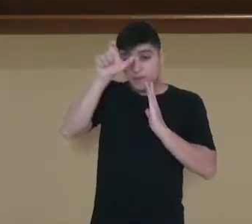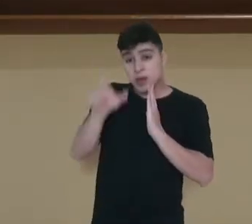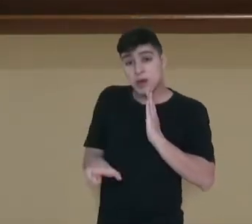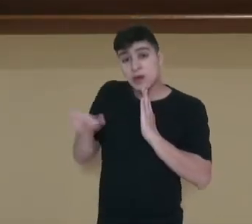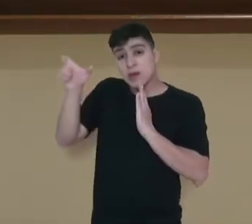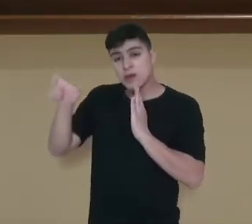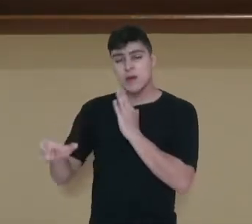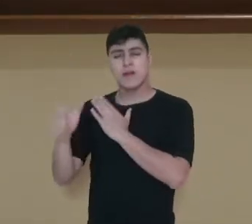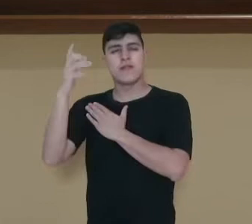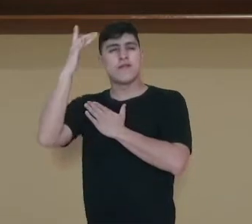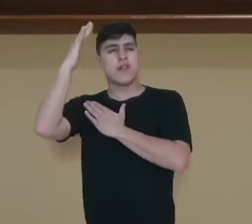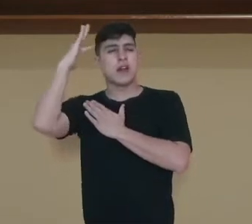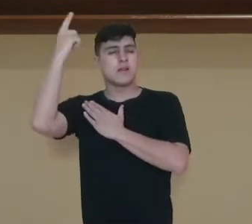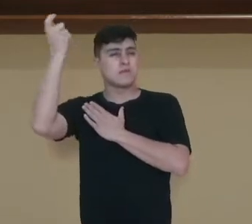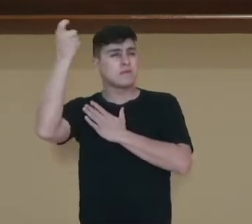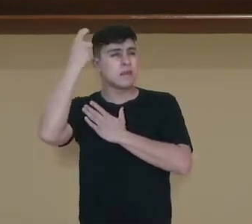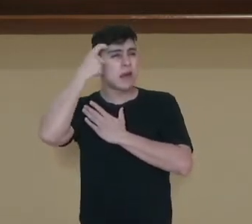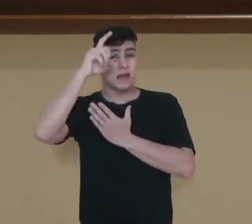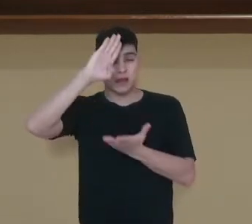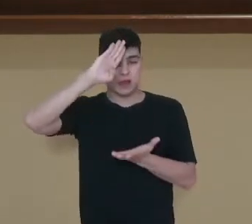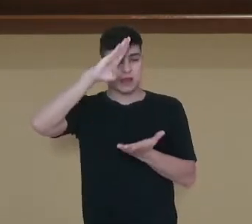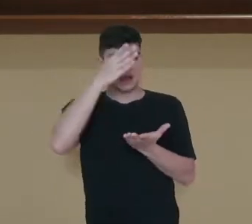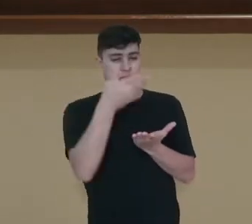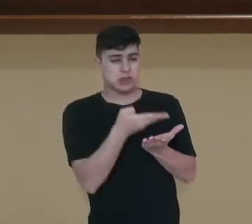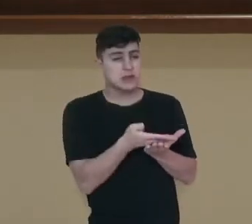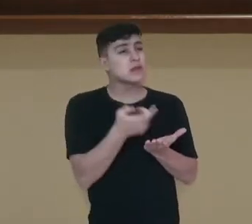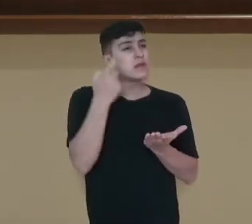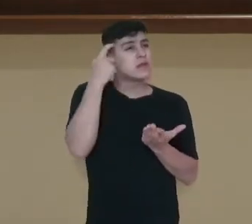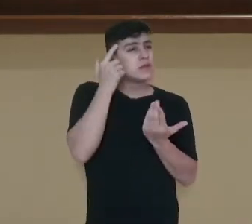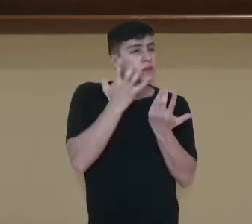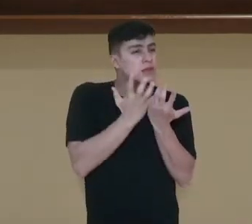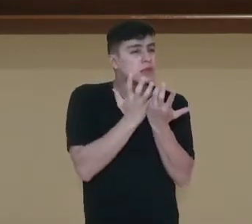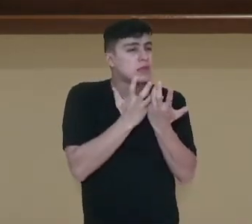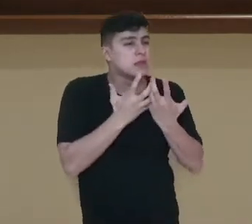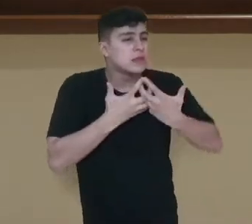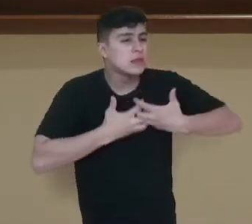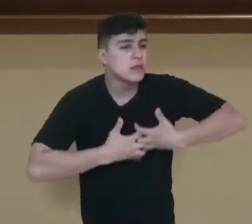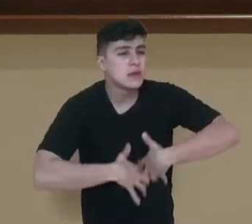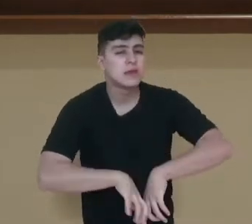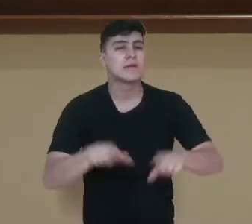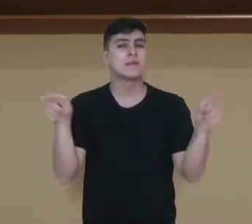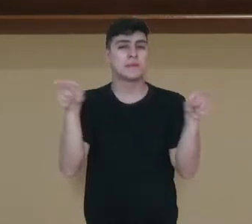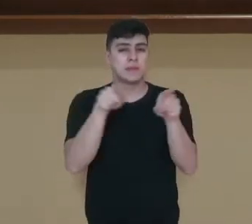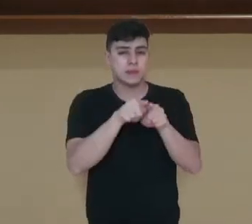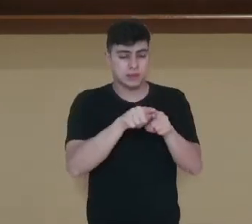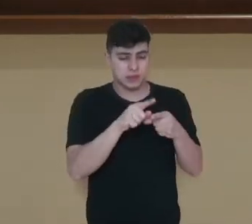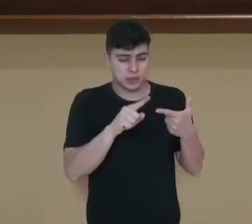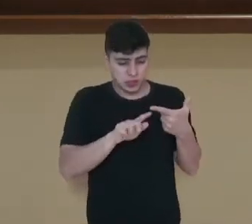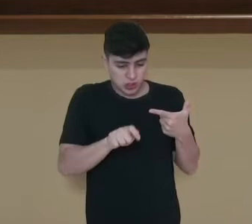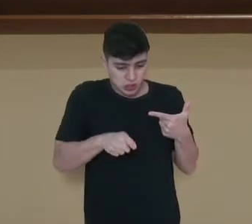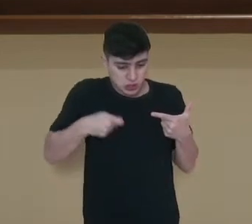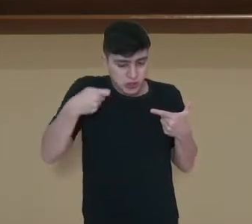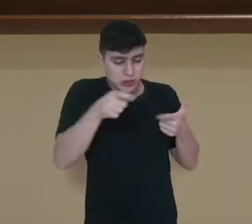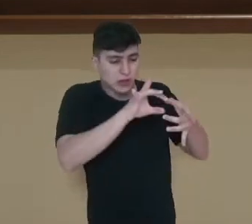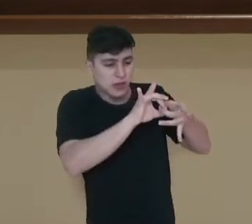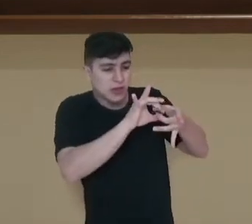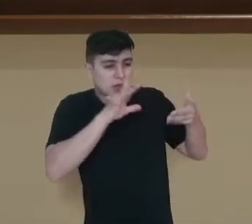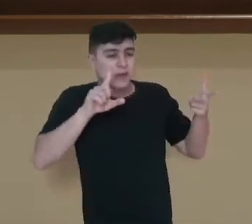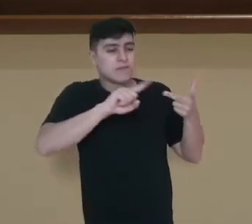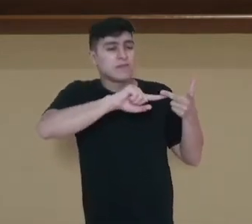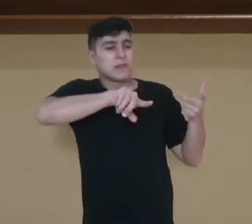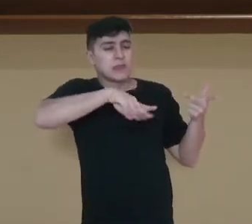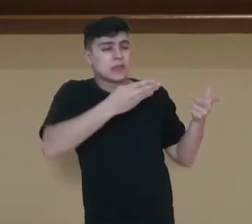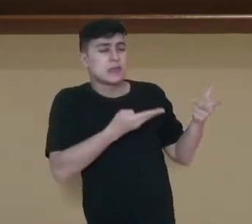se dedicar, e vão acreditar no uso da razão, na questão de liberdade, fraternidade, a